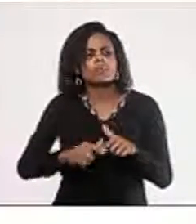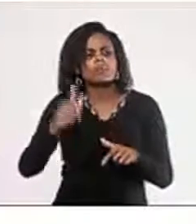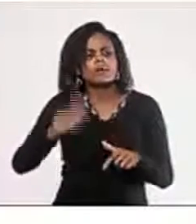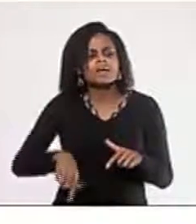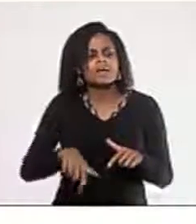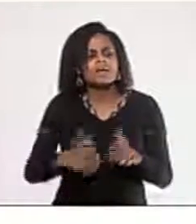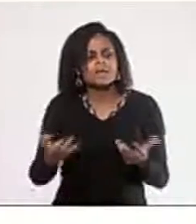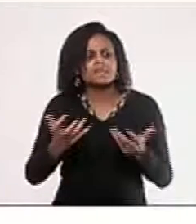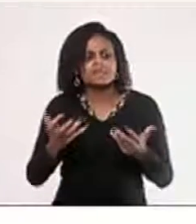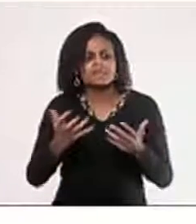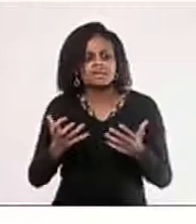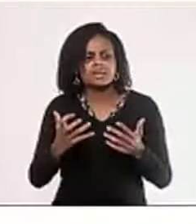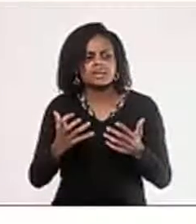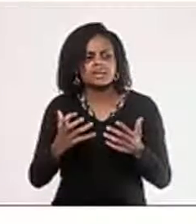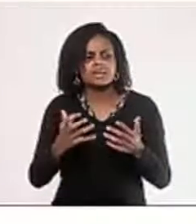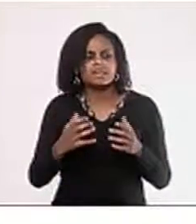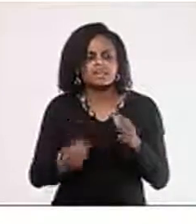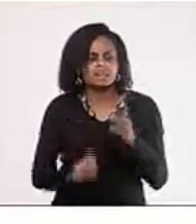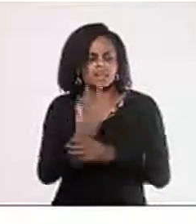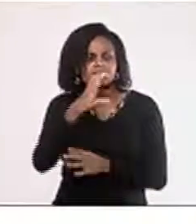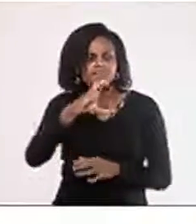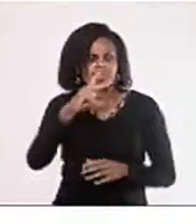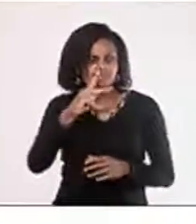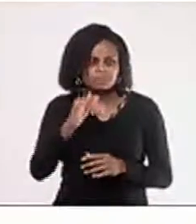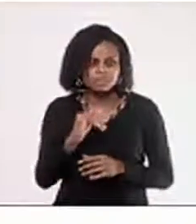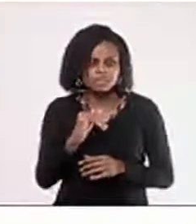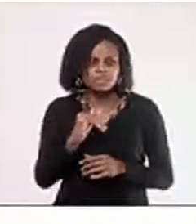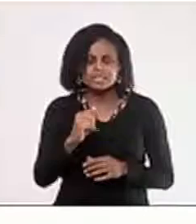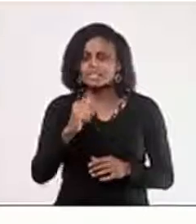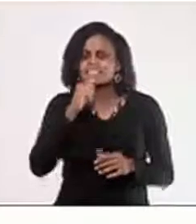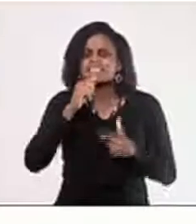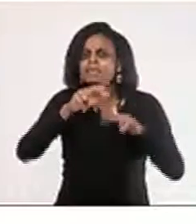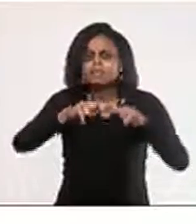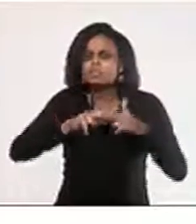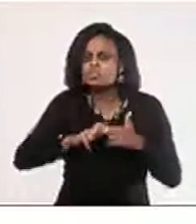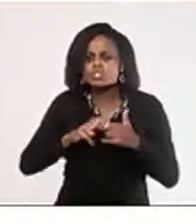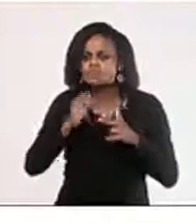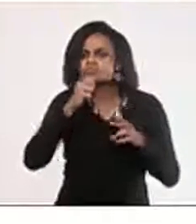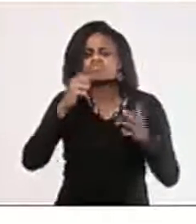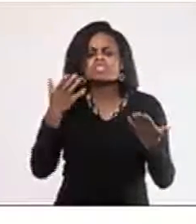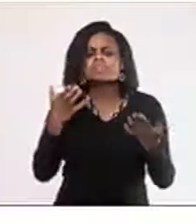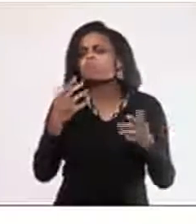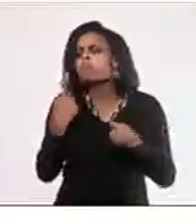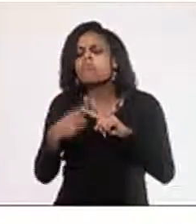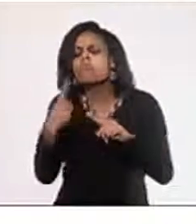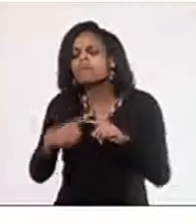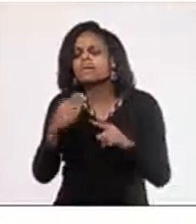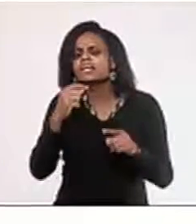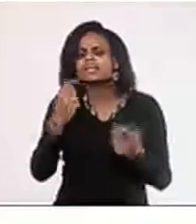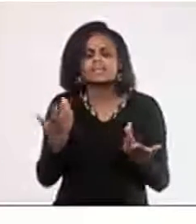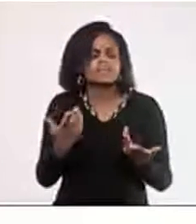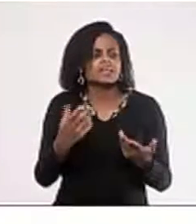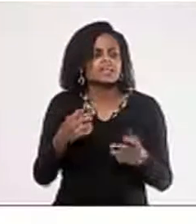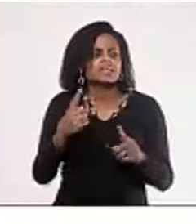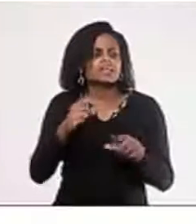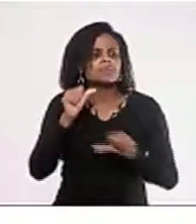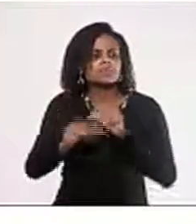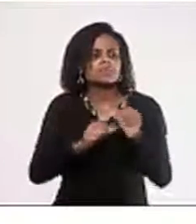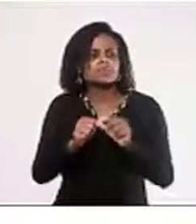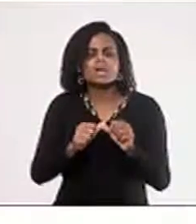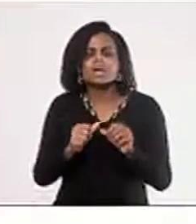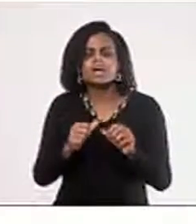se querer fazer uma CPI sem escopo, sem objeto, para transformar em instrumento